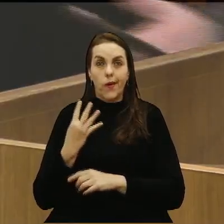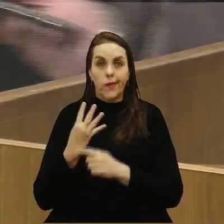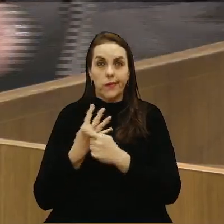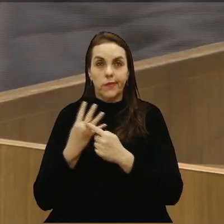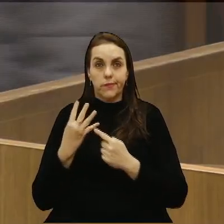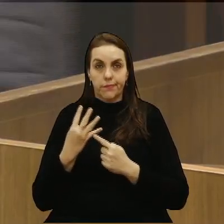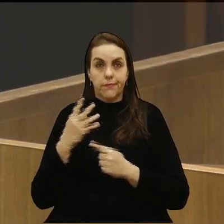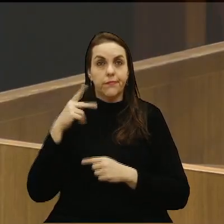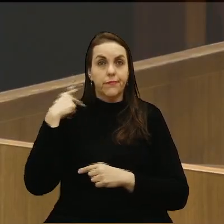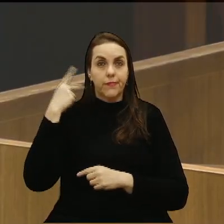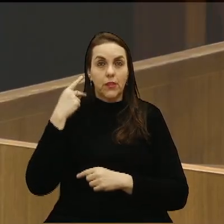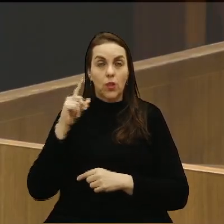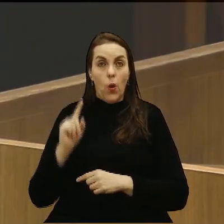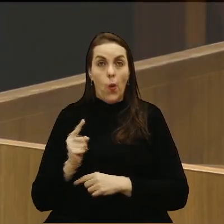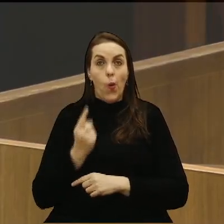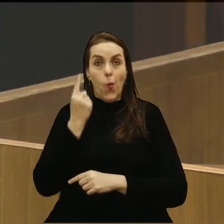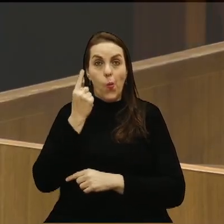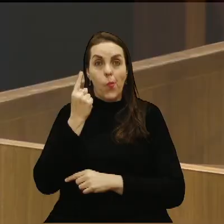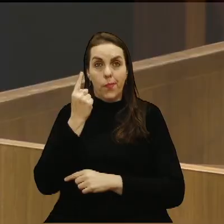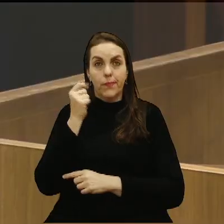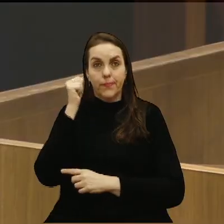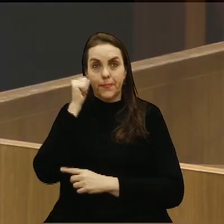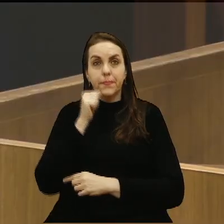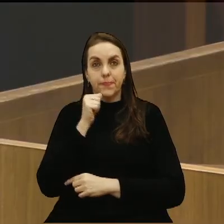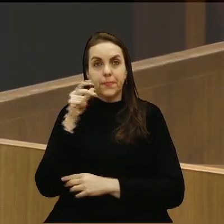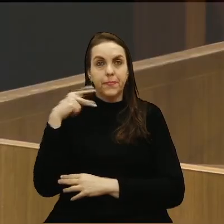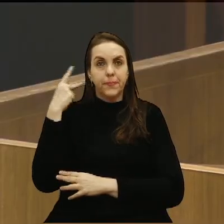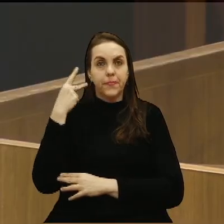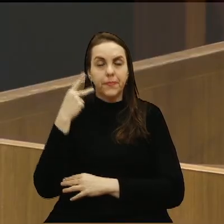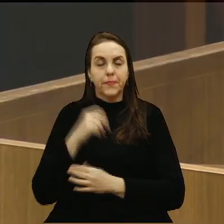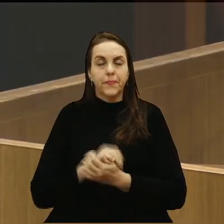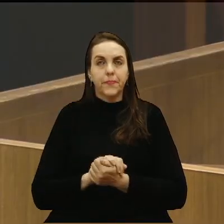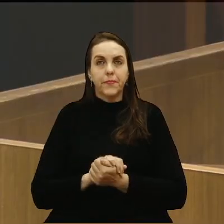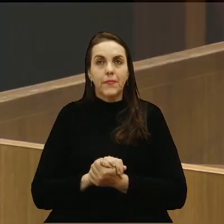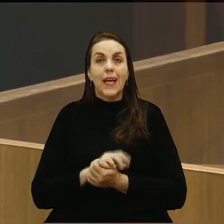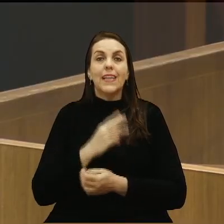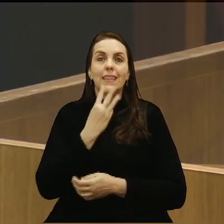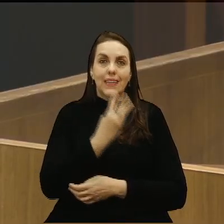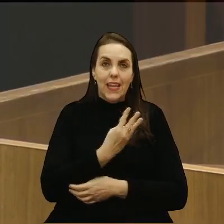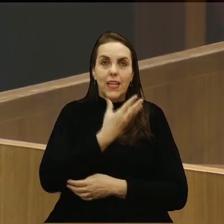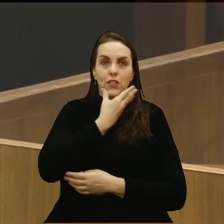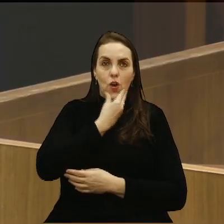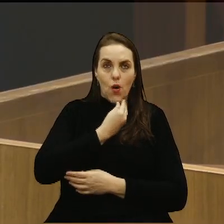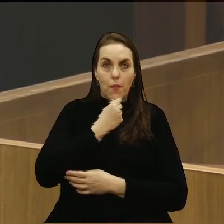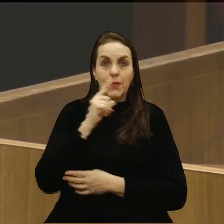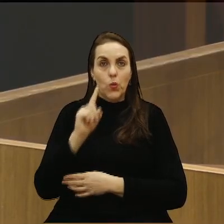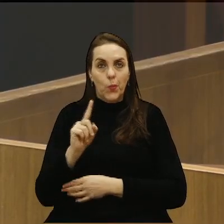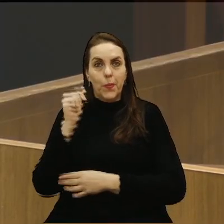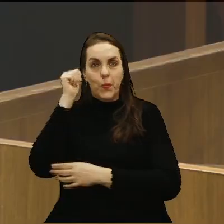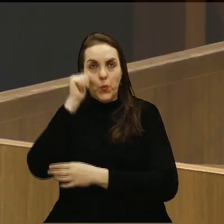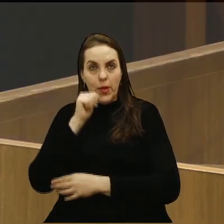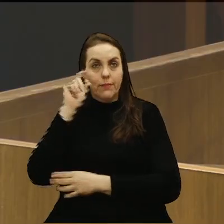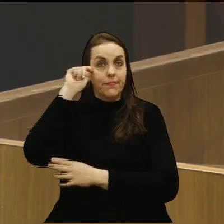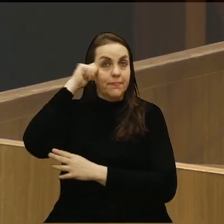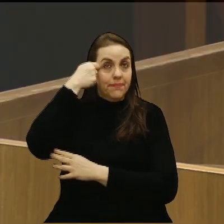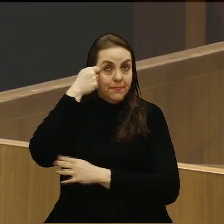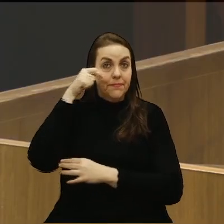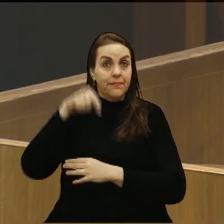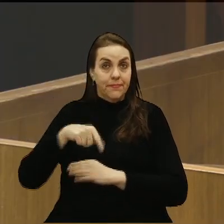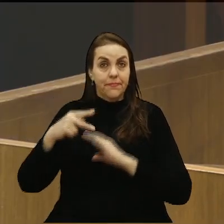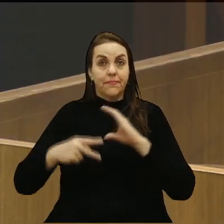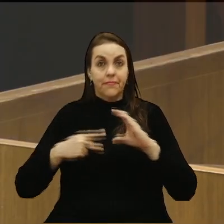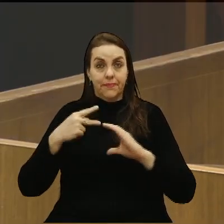vereadores e 3 vereadores e uma vereadora, que somos negros aqui na Câmara de Vereadores. E eu, como precursor, o vereador Cláudio